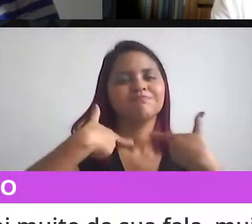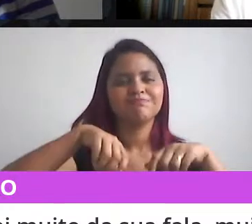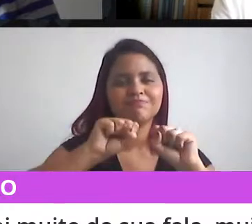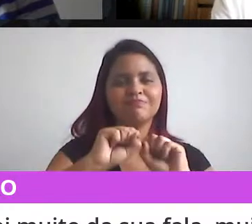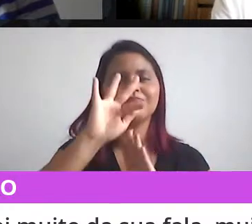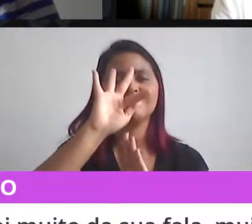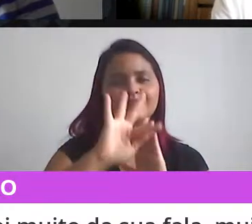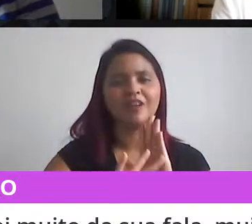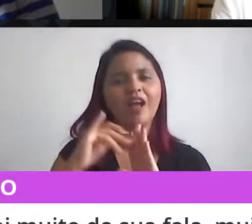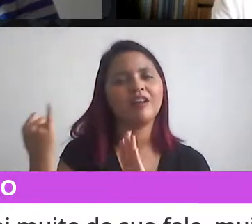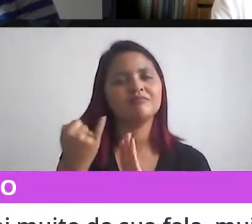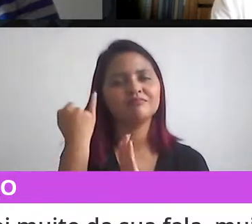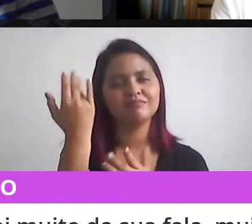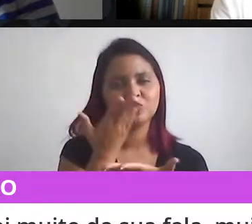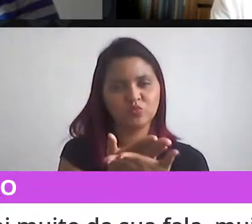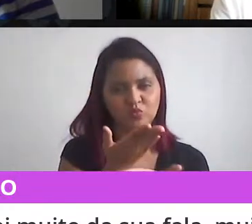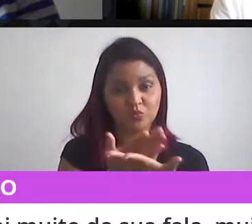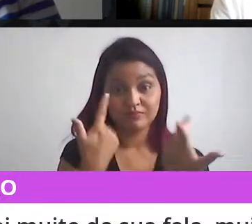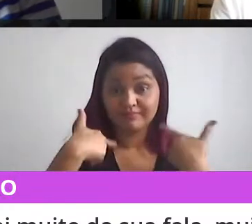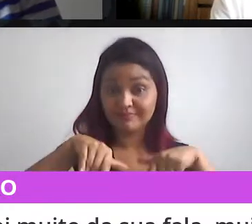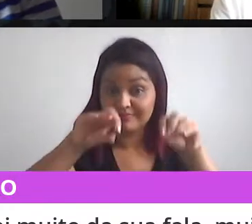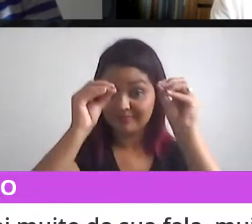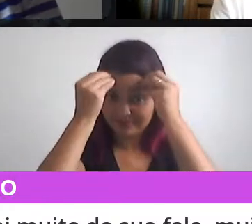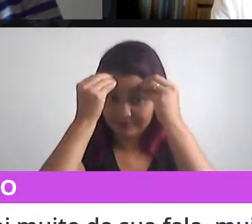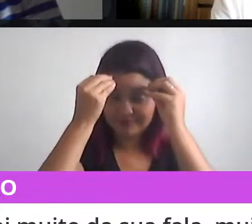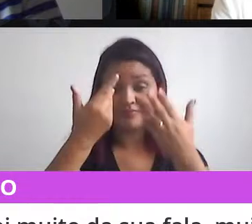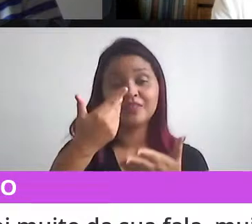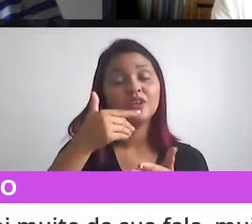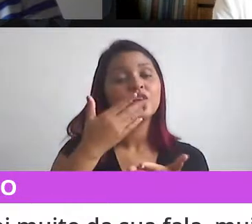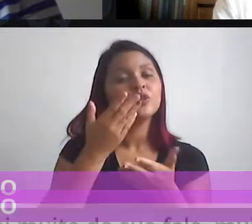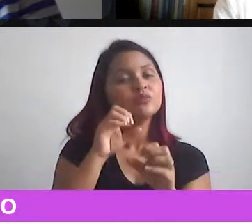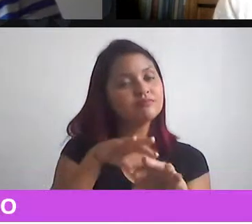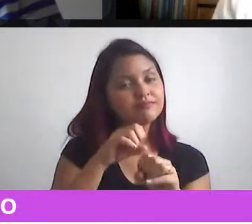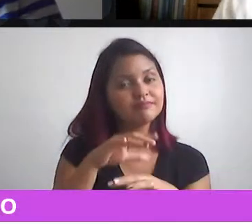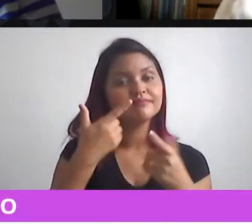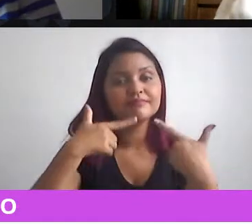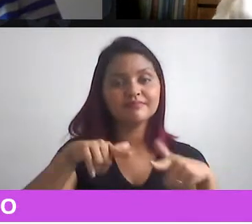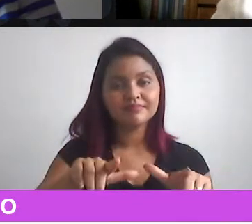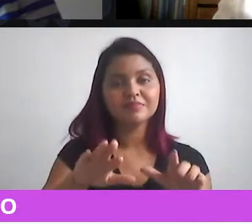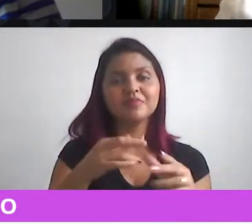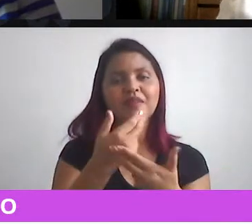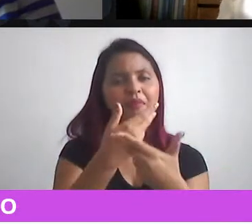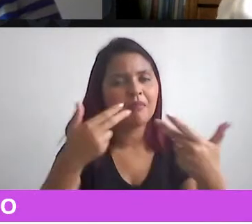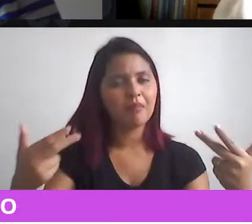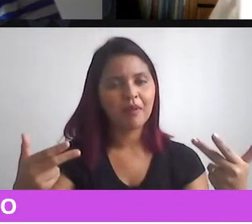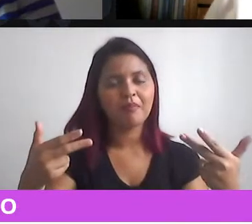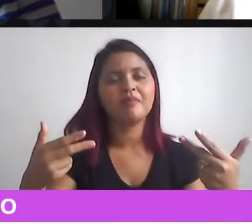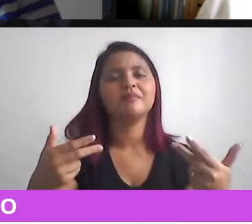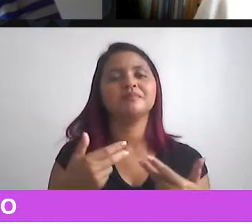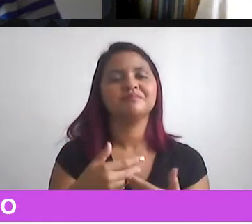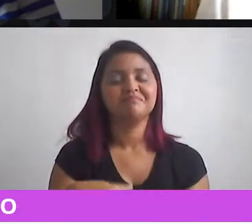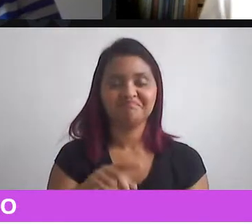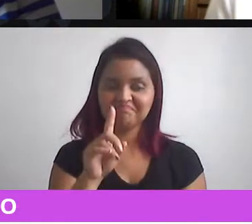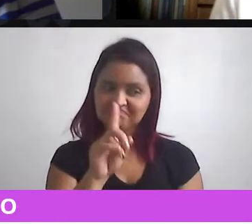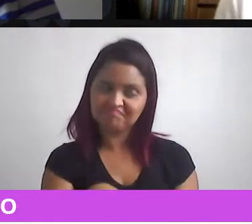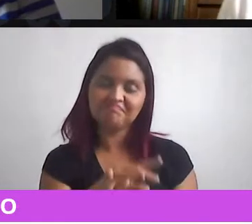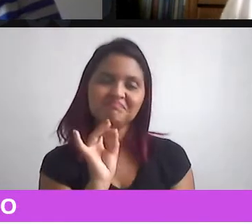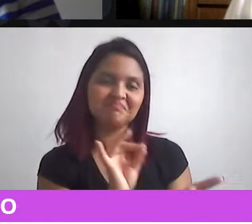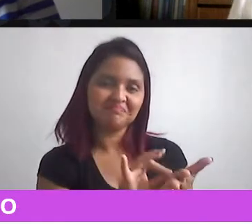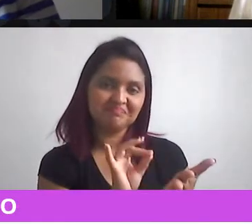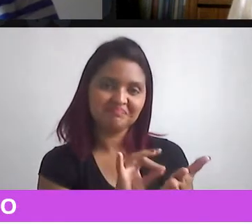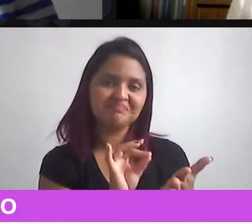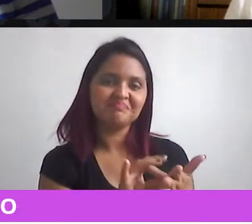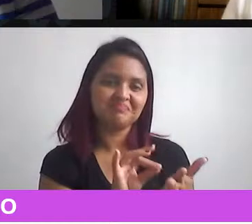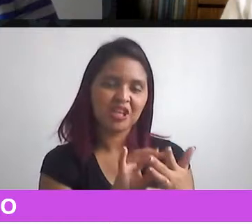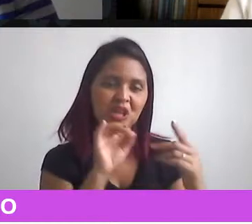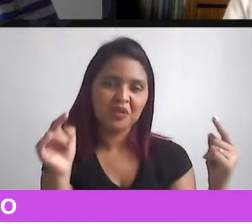nos estudos da linguagem e do ensino da língua em diversos aspectos. Isso mesmo. Danda